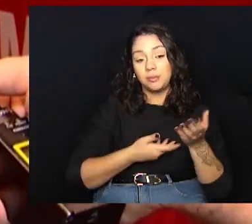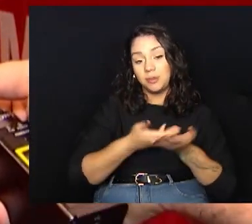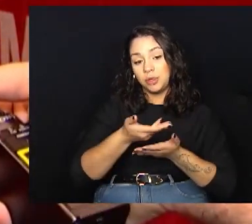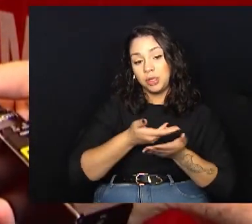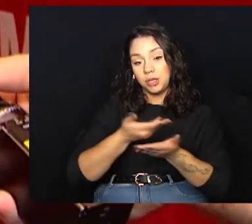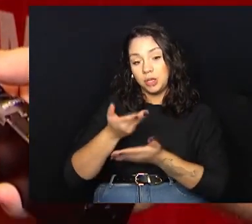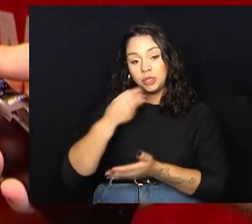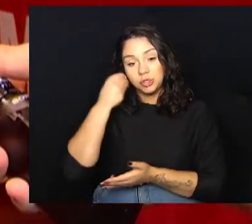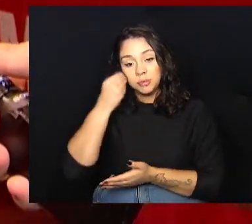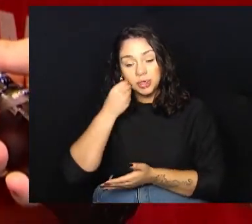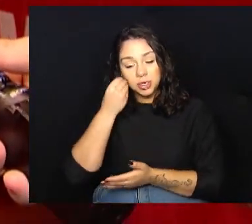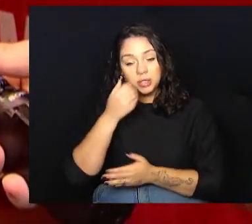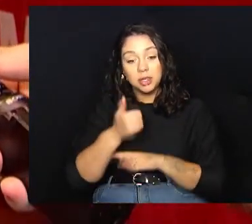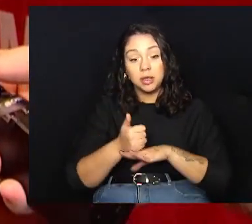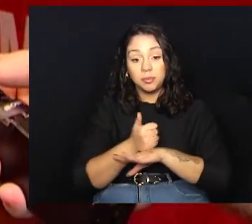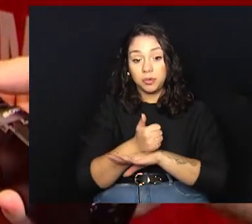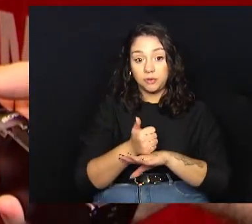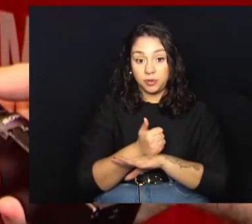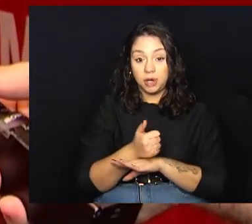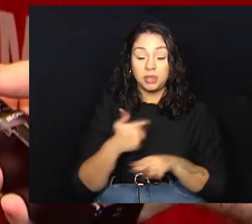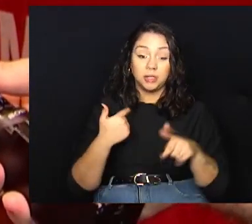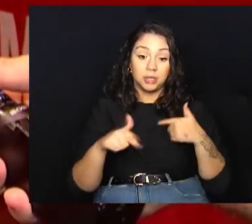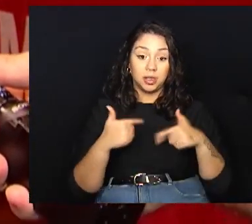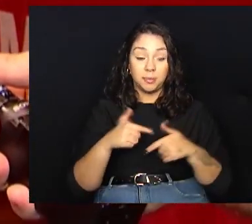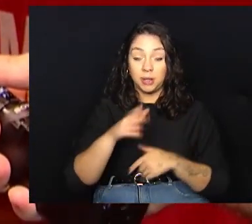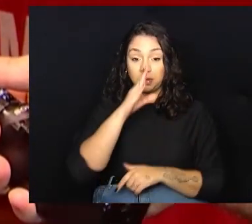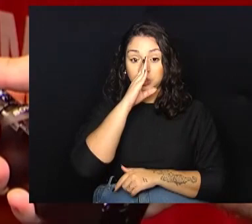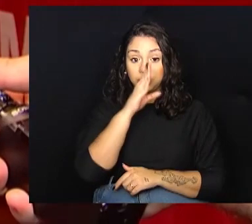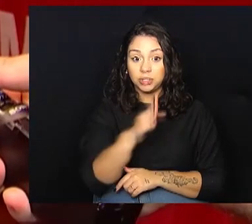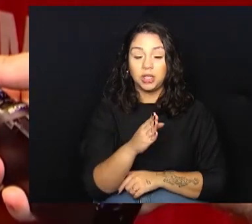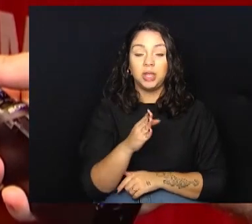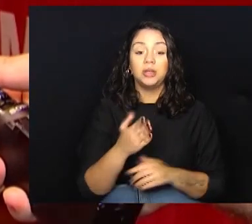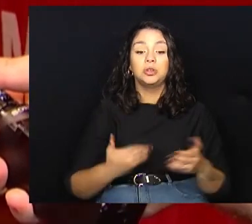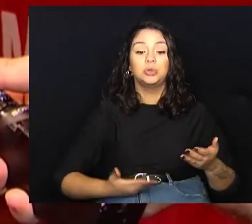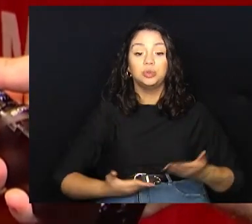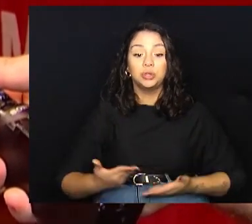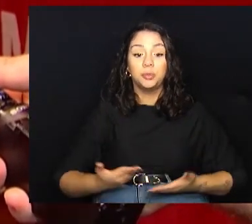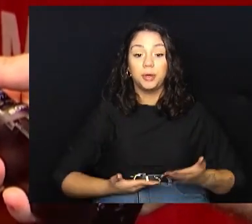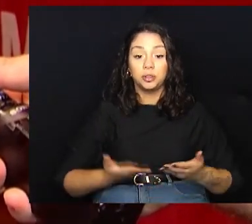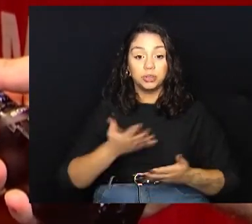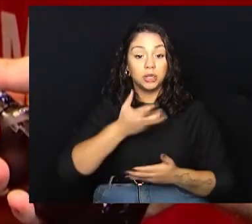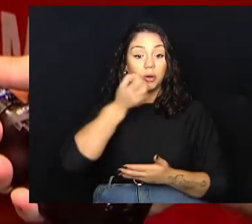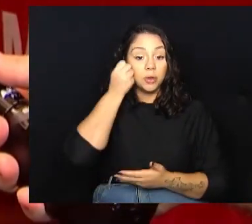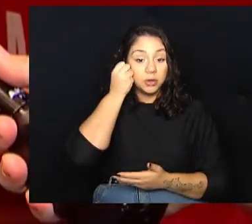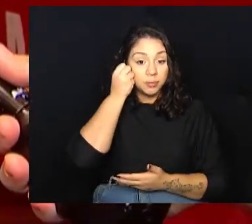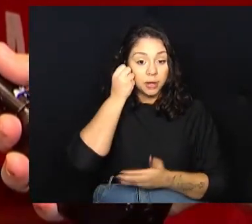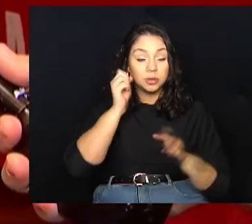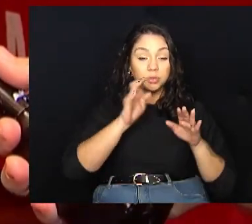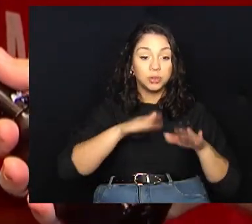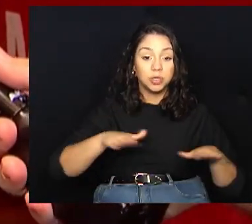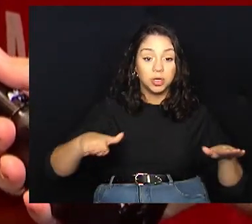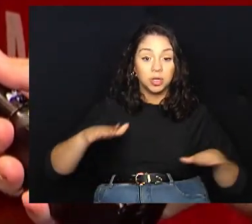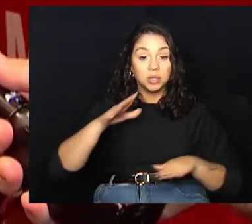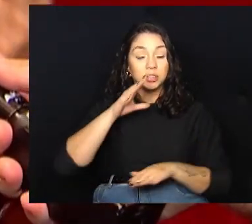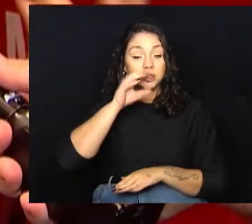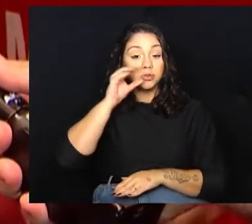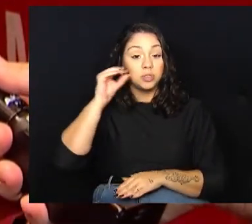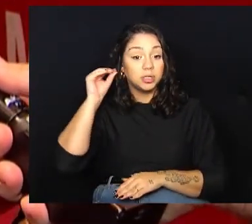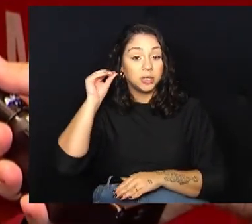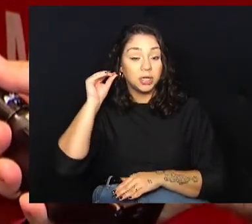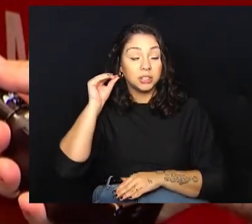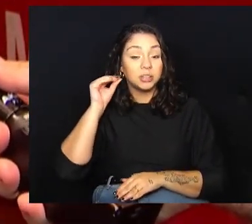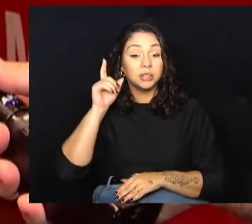entre os profissionais que trabalham diretamente no serviço de acolhimento de crianças e adolescentes